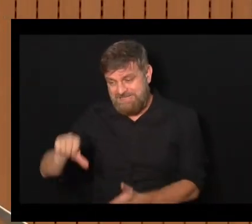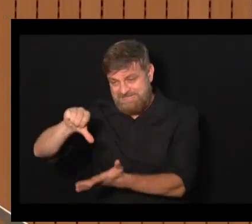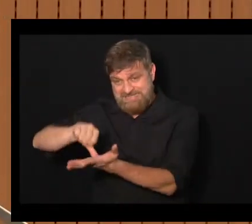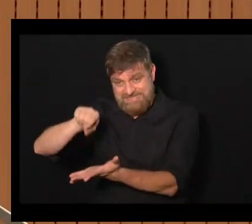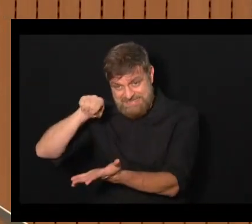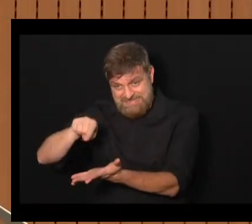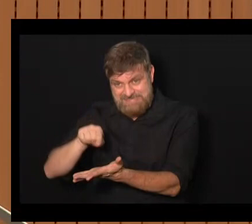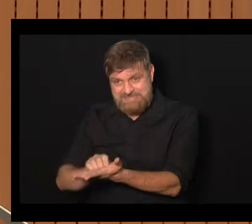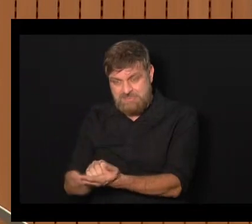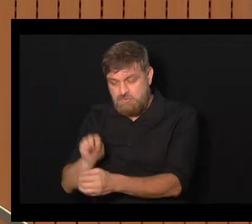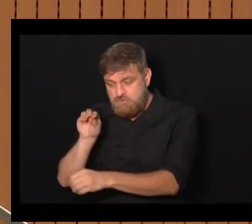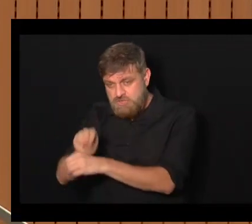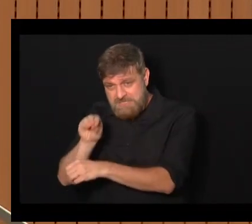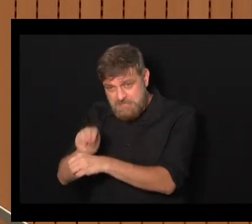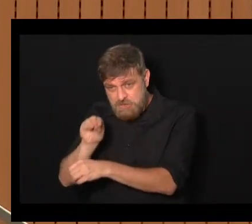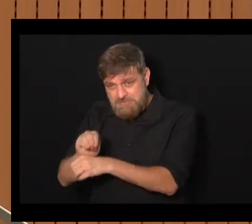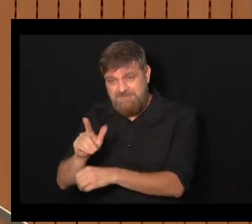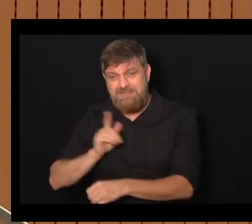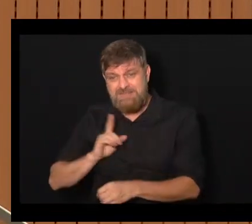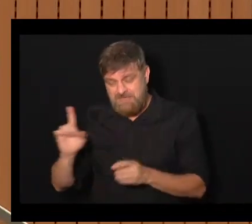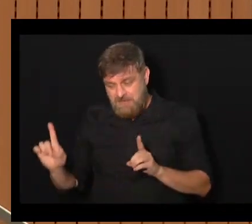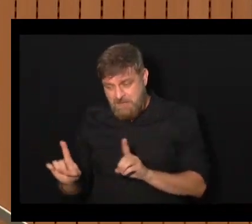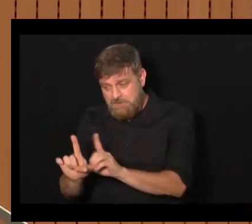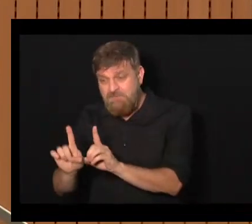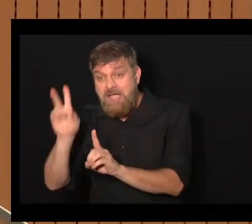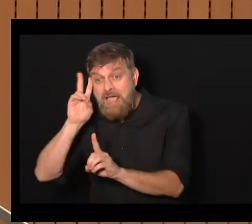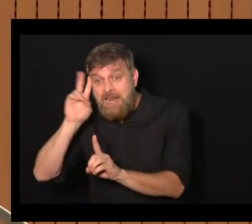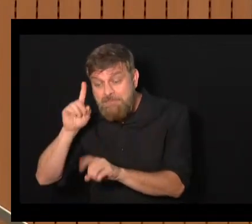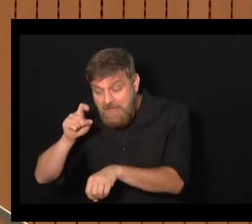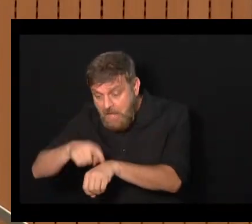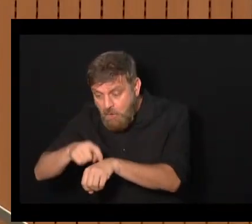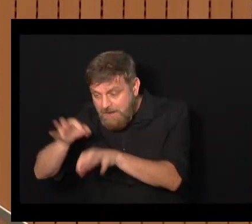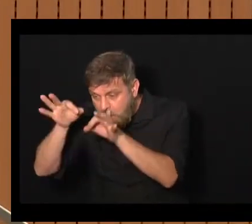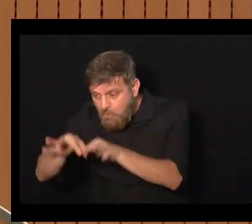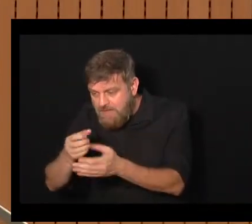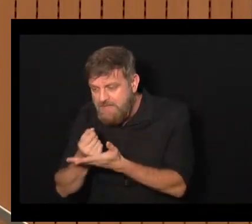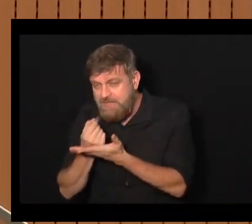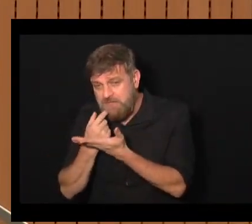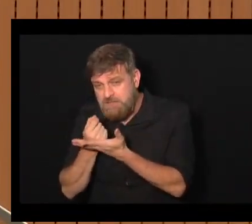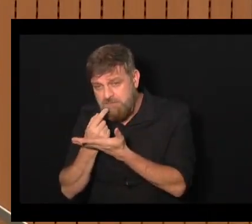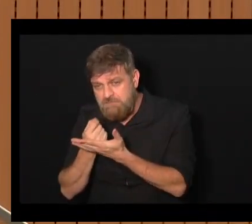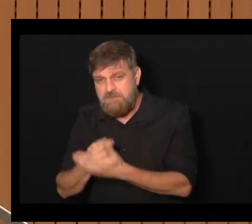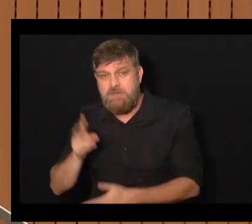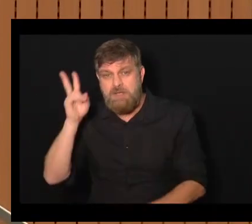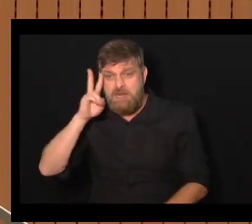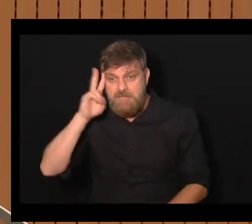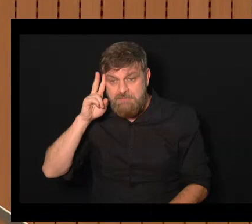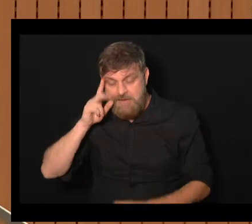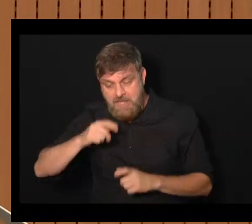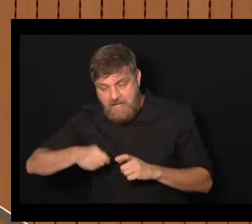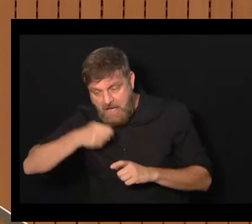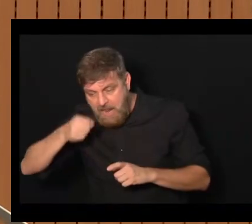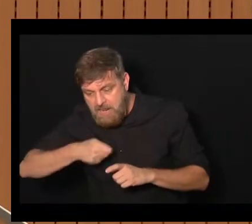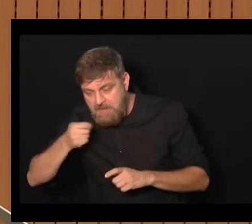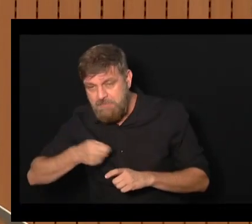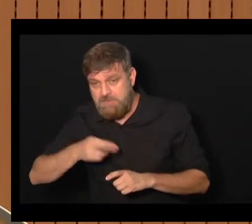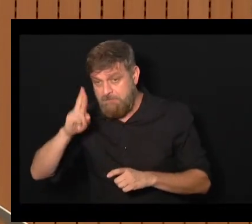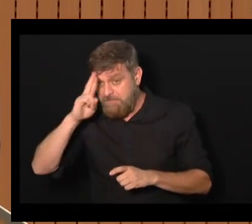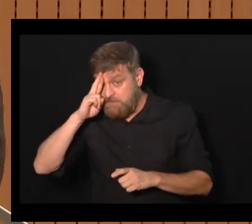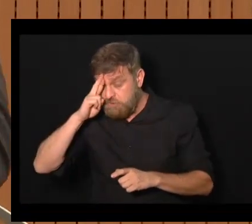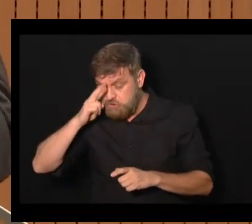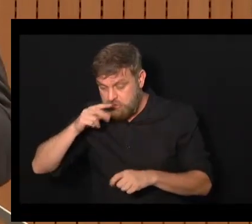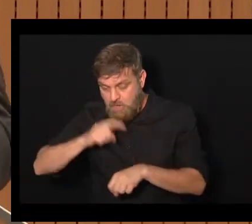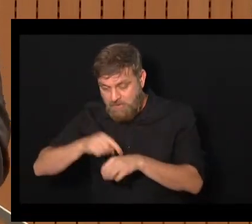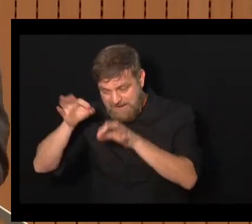ser atendido, ele vai ter uma pessoa que vai lembrar que ele vai ter que tomar o remédio, que ele vai lembrar que vai ter que ter alimentação no horário.